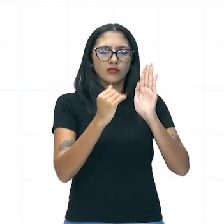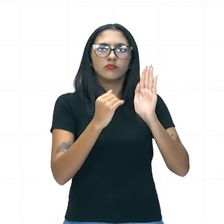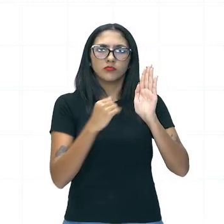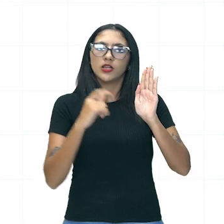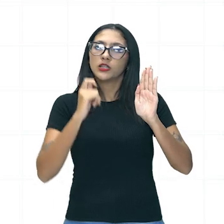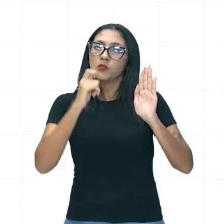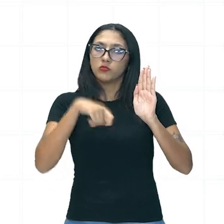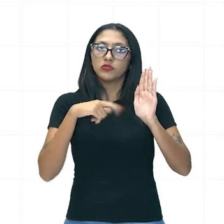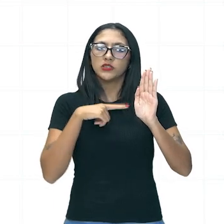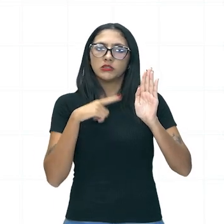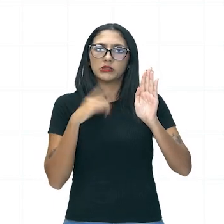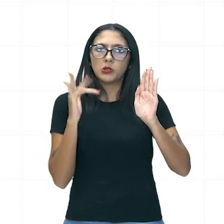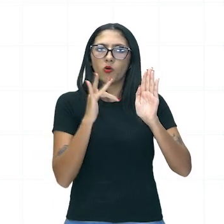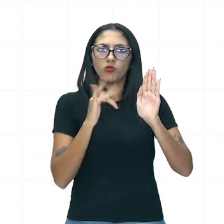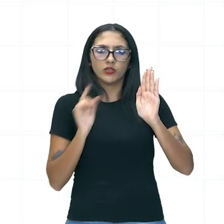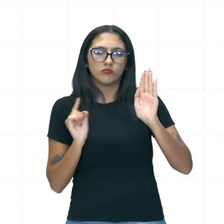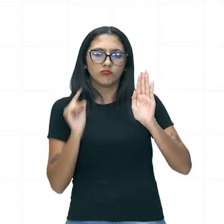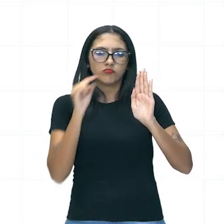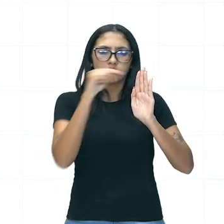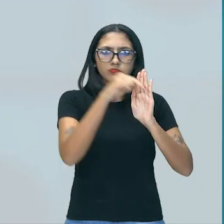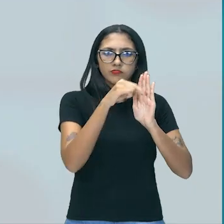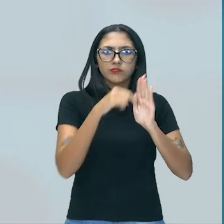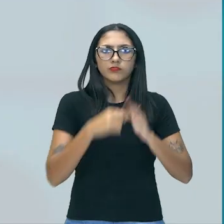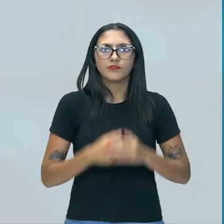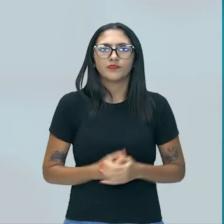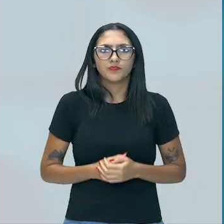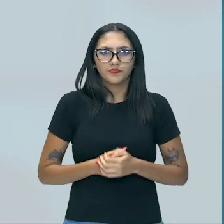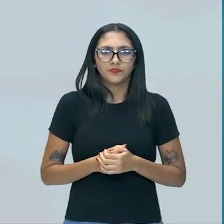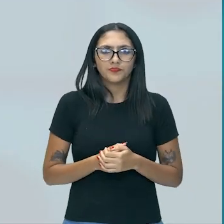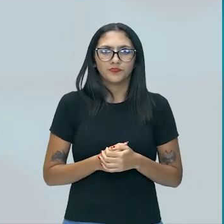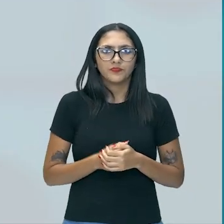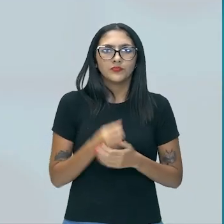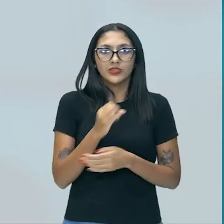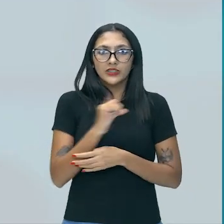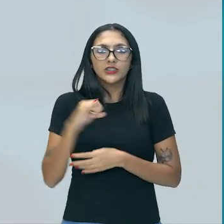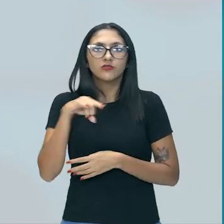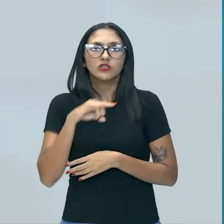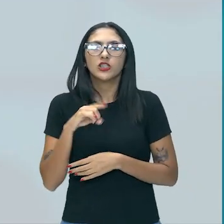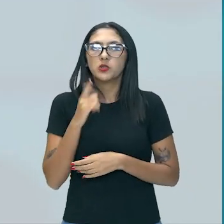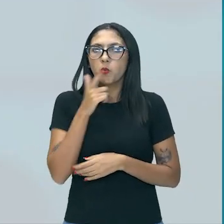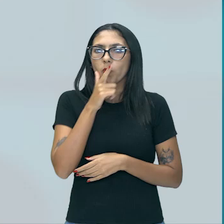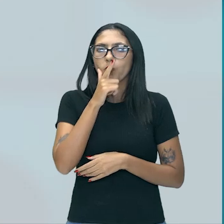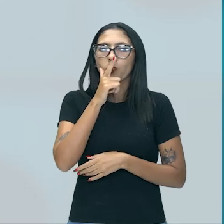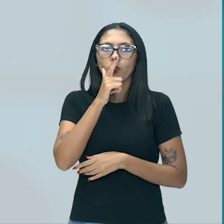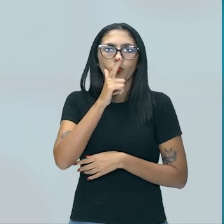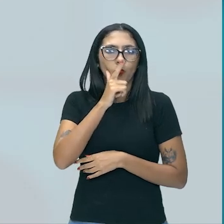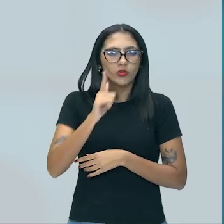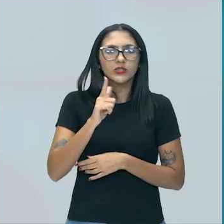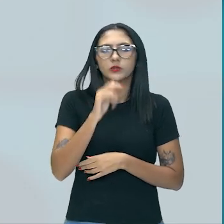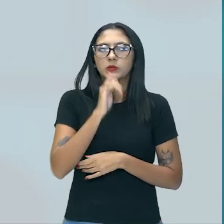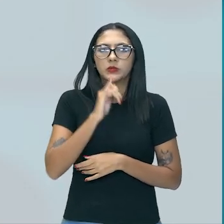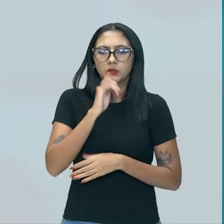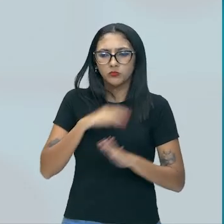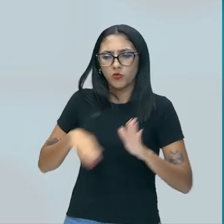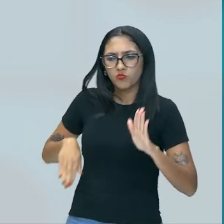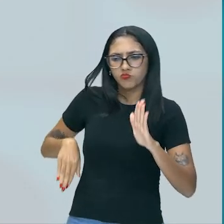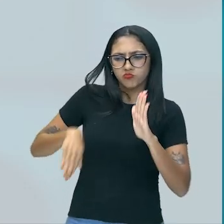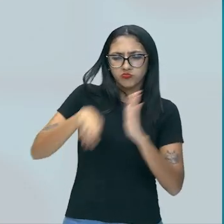fundo ali do campo adversário, você tem a possibilidade, né, de fazer um chute